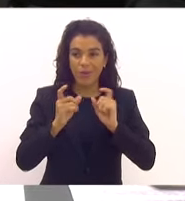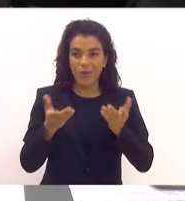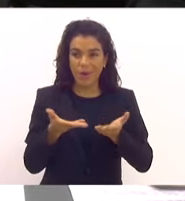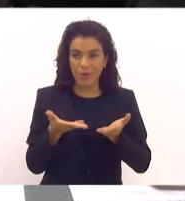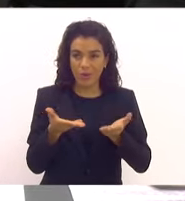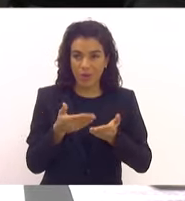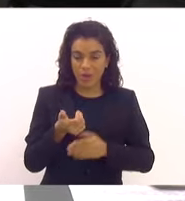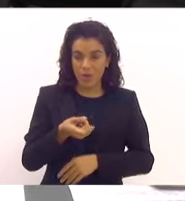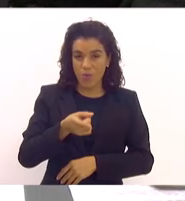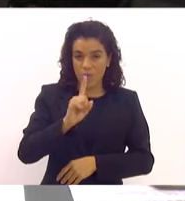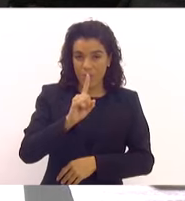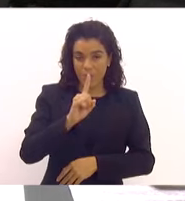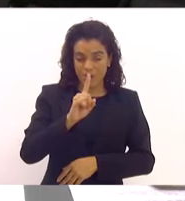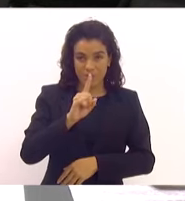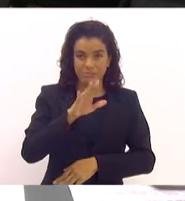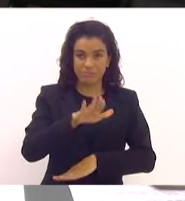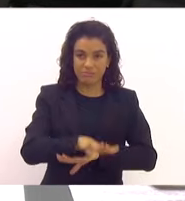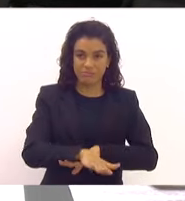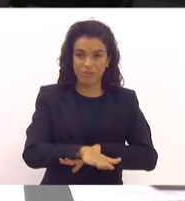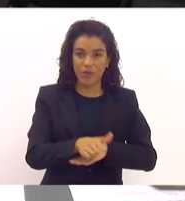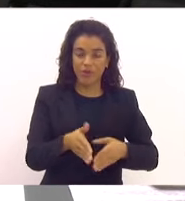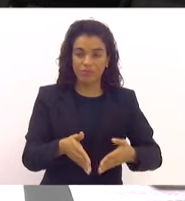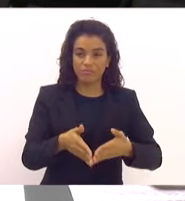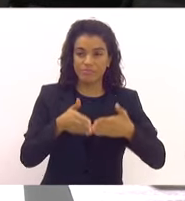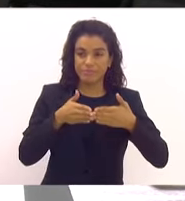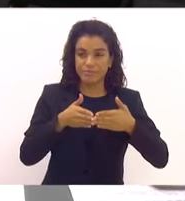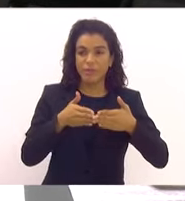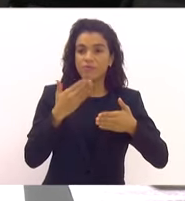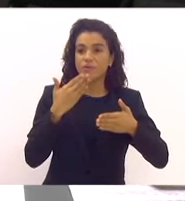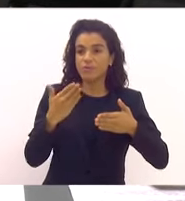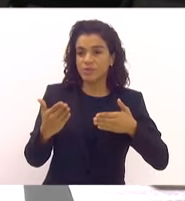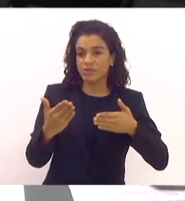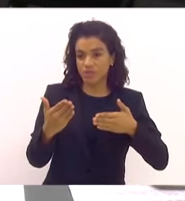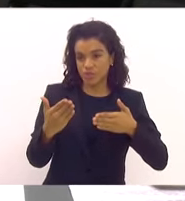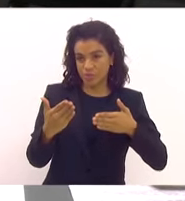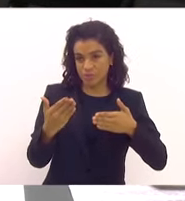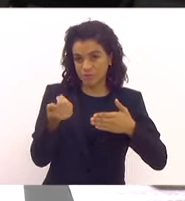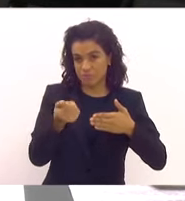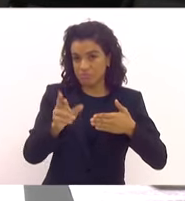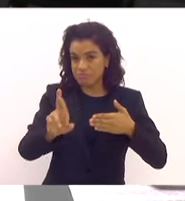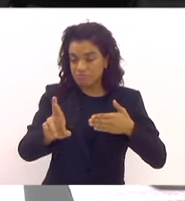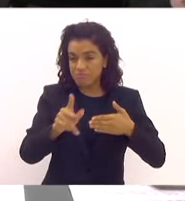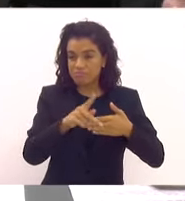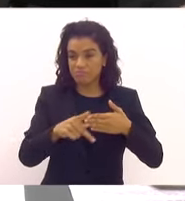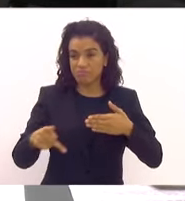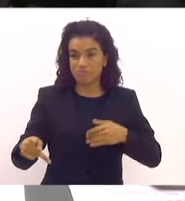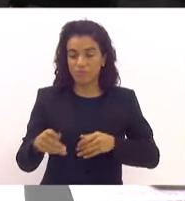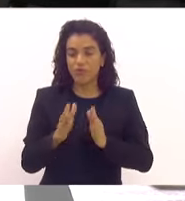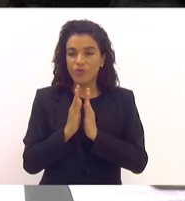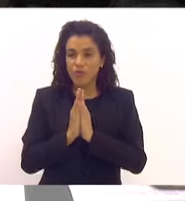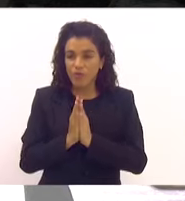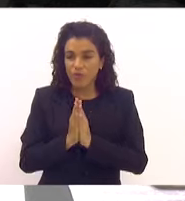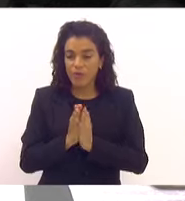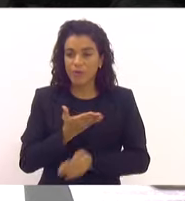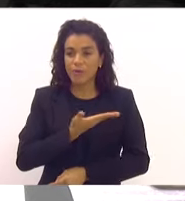13 horas e vou me retirar. E queria pedir a Vossa Excelência o obséquio